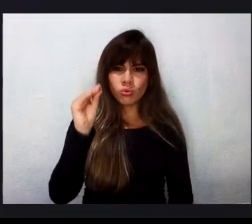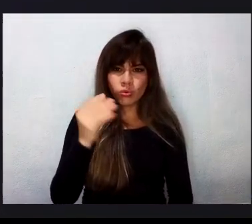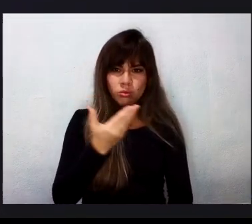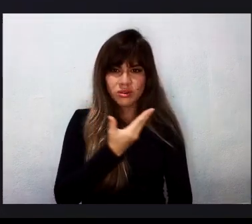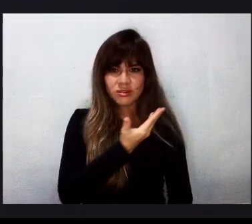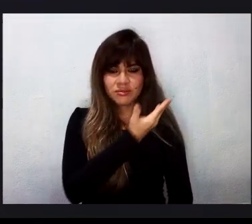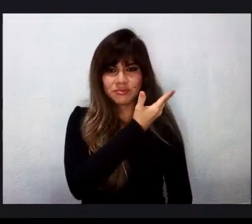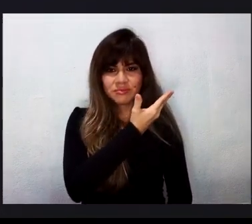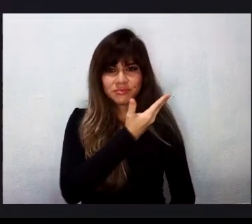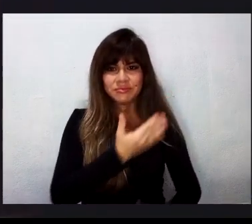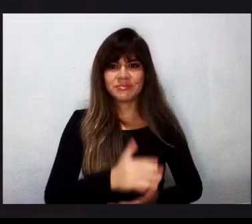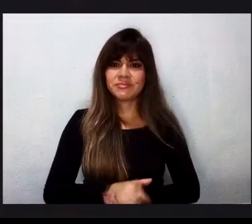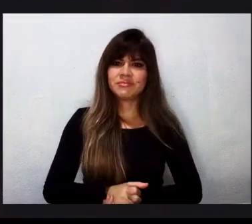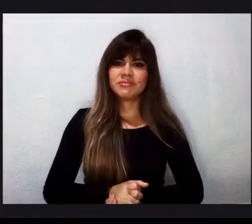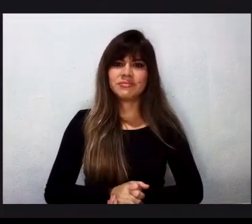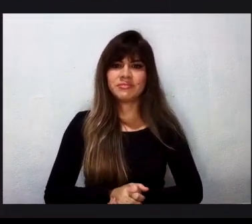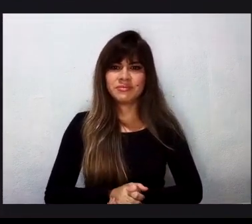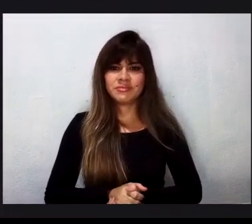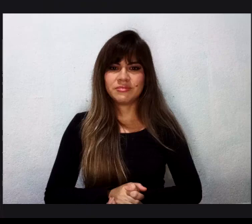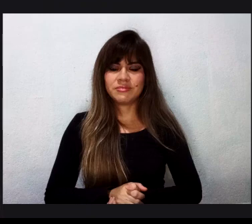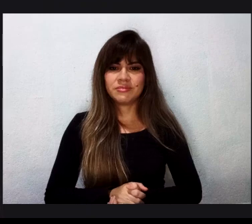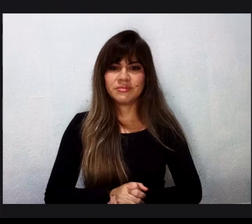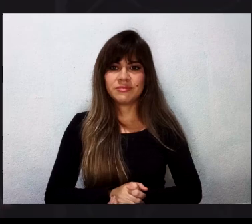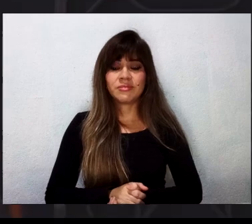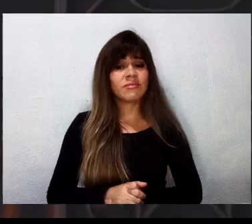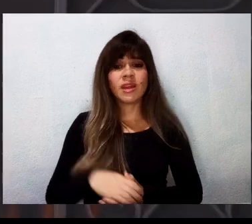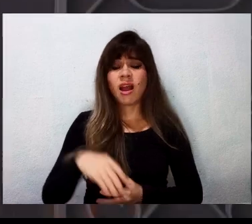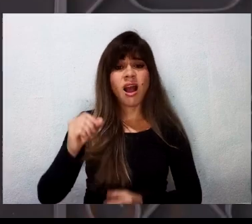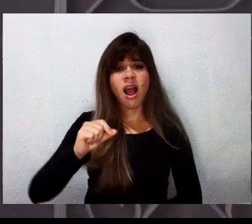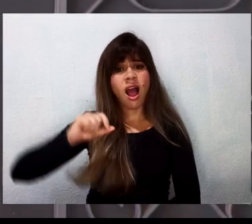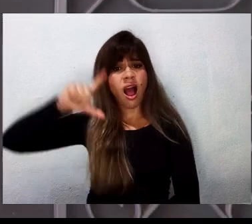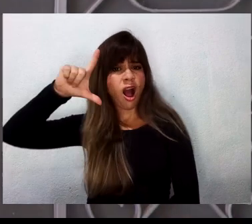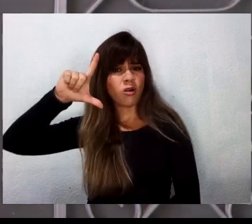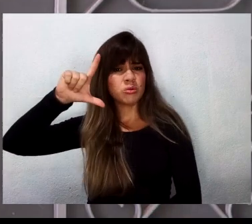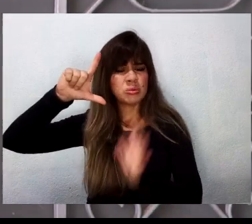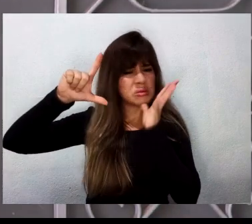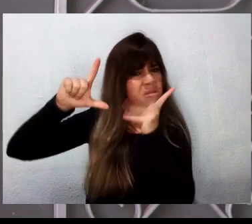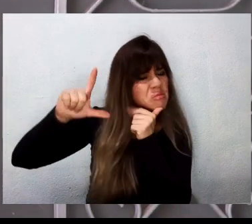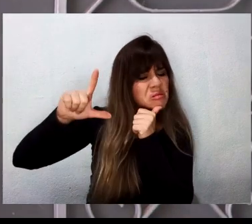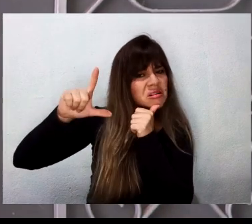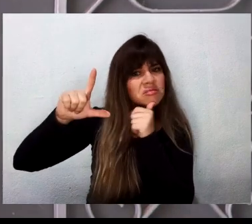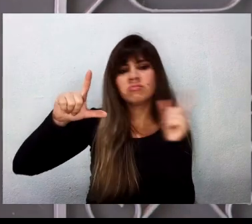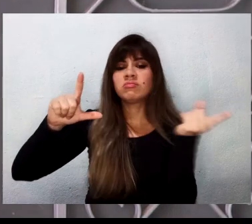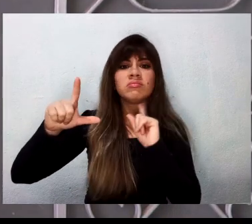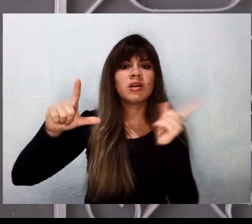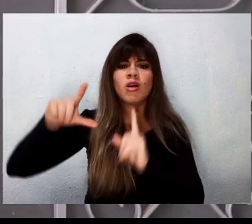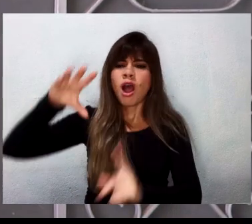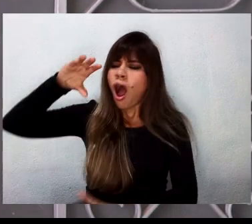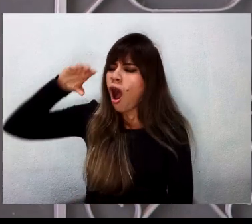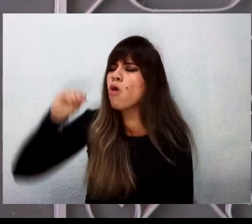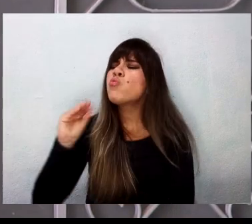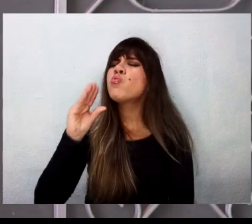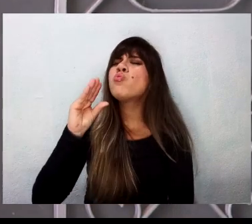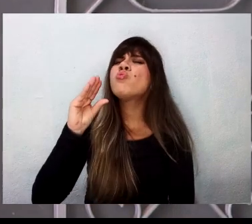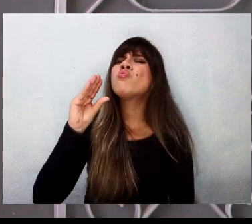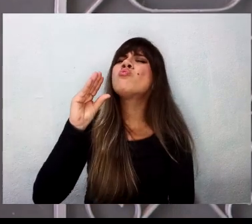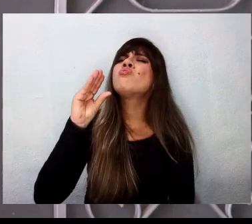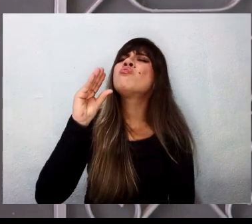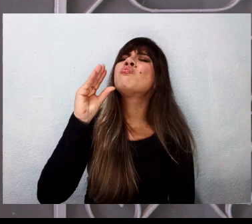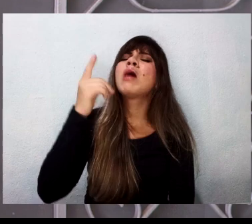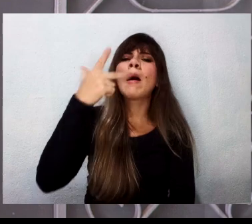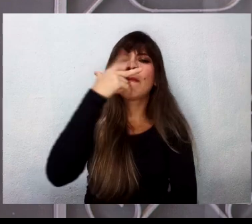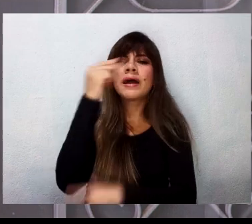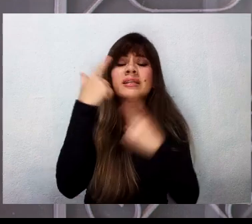Eliel deitado no palco, sobreposta de Jota correndo. Nem muito alto, nem muito demorado. Mas o uivo continha